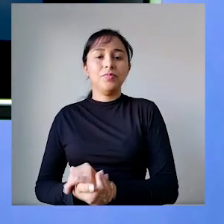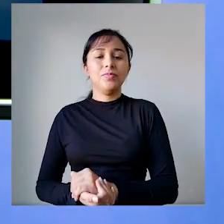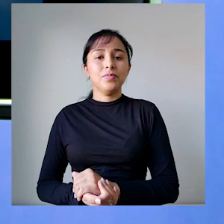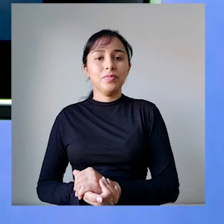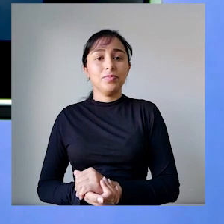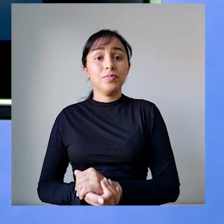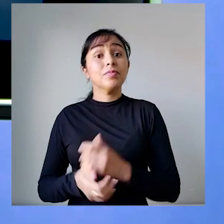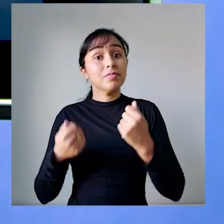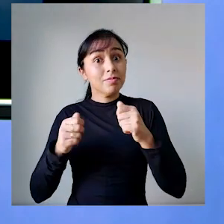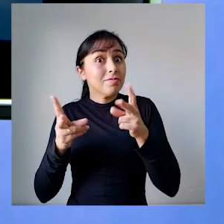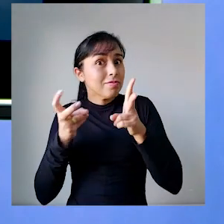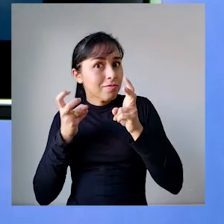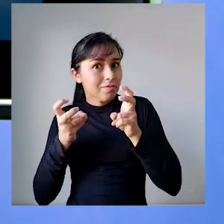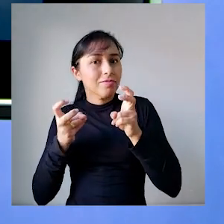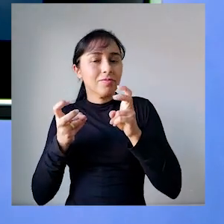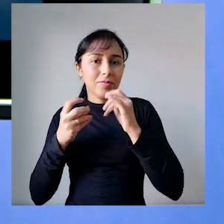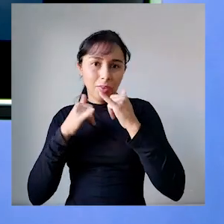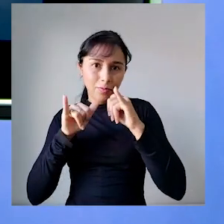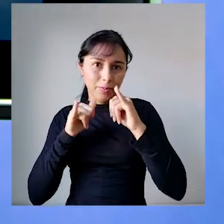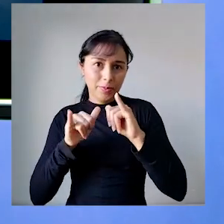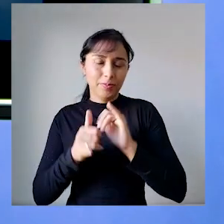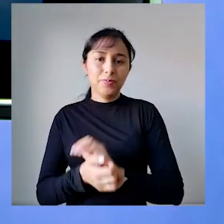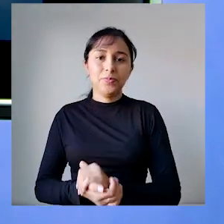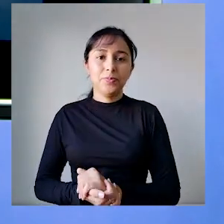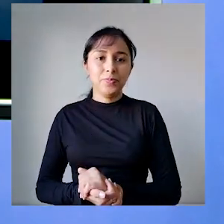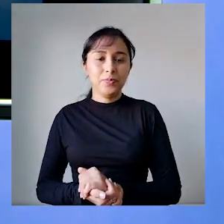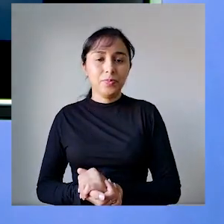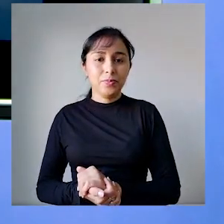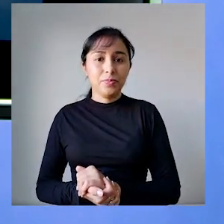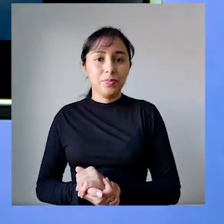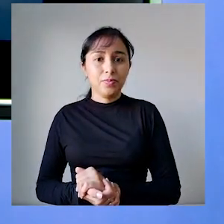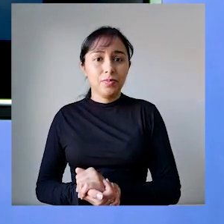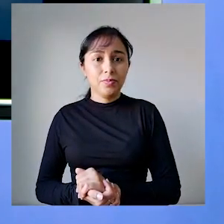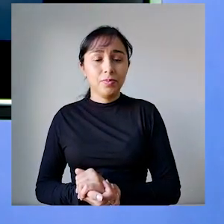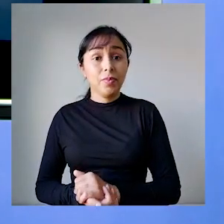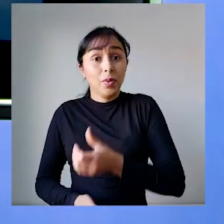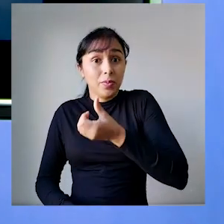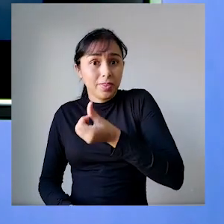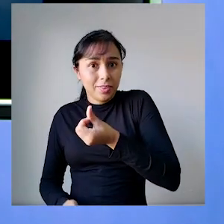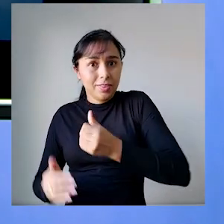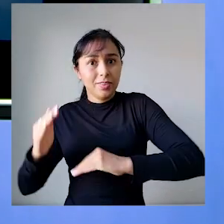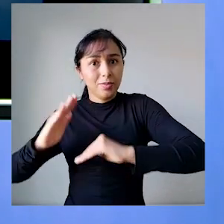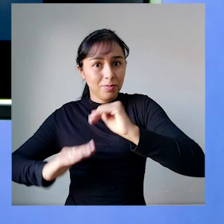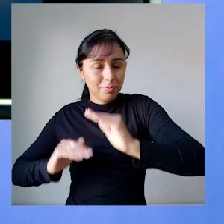6. Né? Tem que tomar um cuidadozinho com esse enunciado. E aí eles vão trabalhar